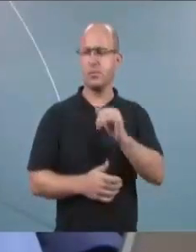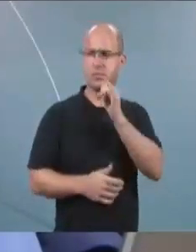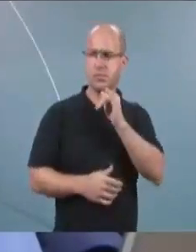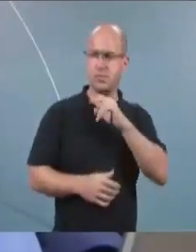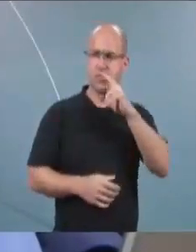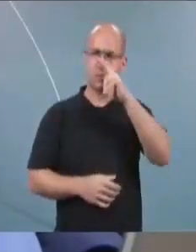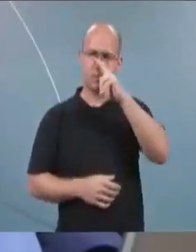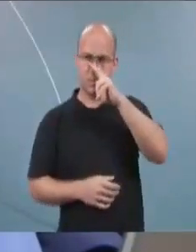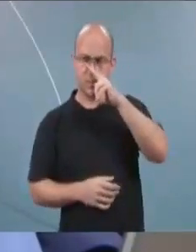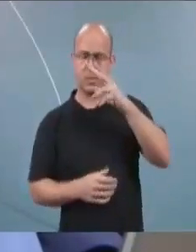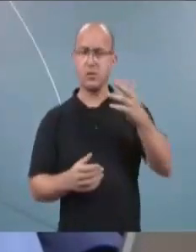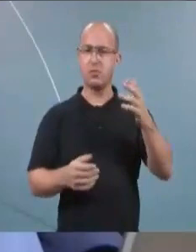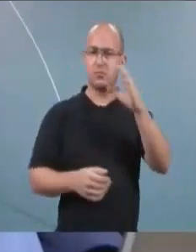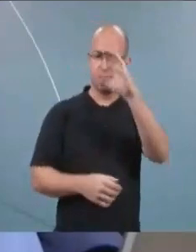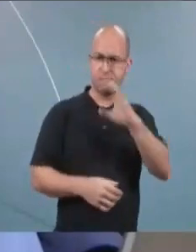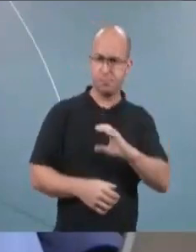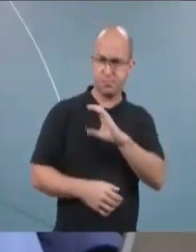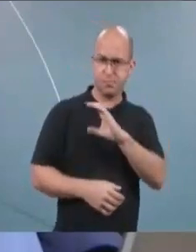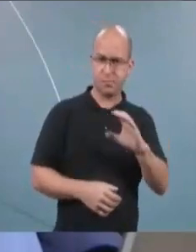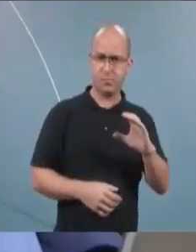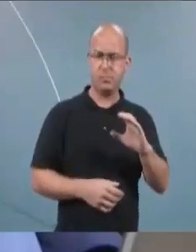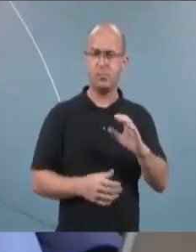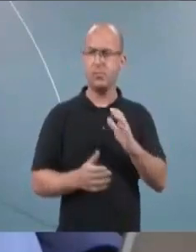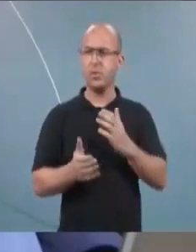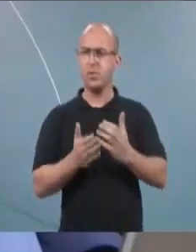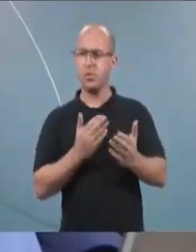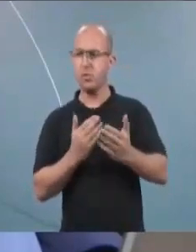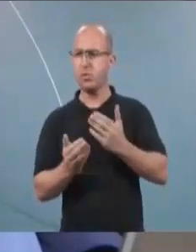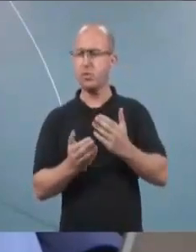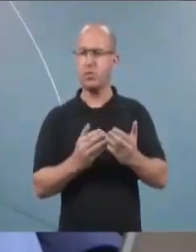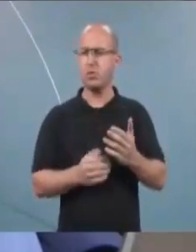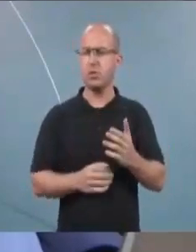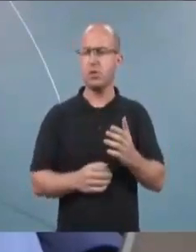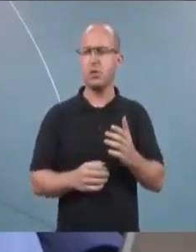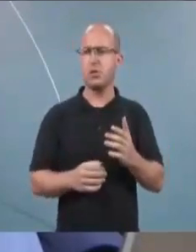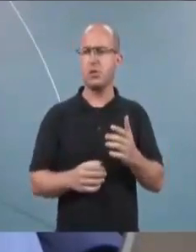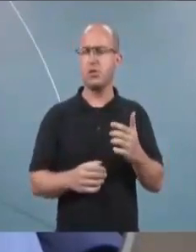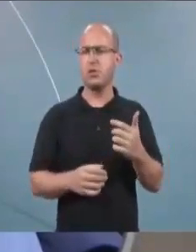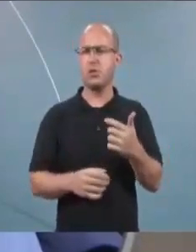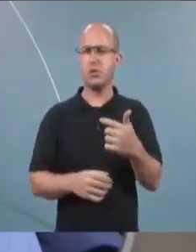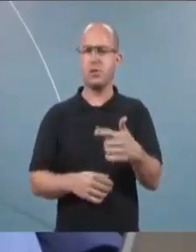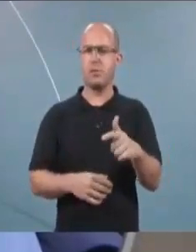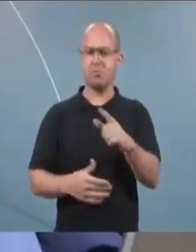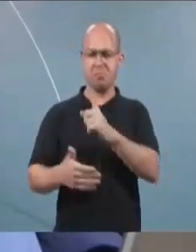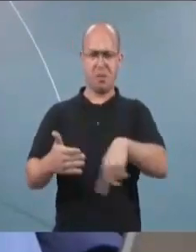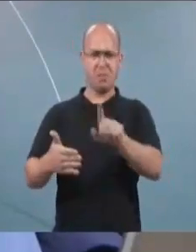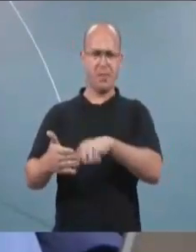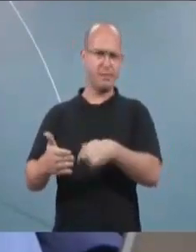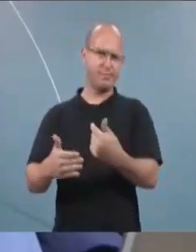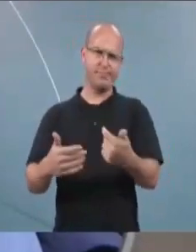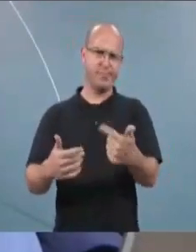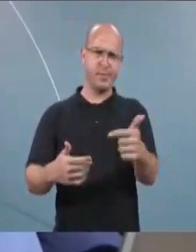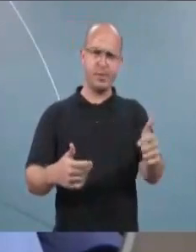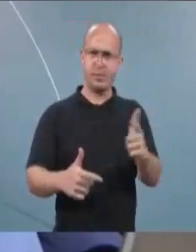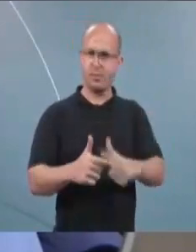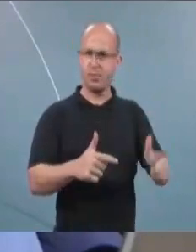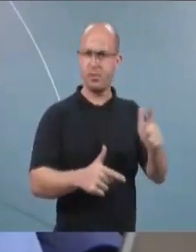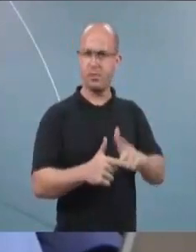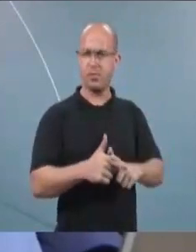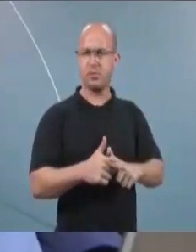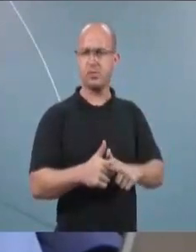evangélicos pros católicos para qualquer e ninguém nunca teve a prática aqui de vetar sessão solene de nenhum